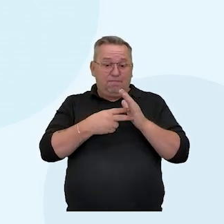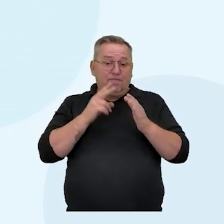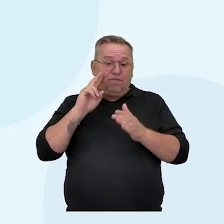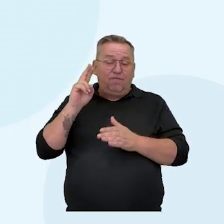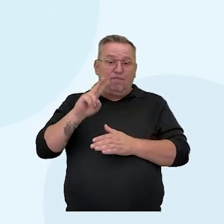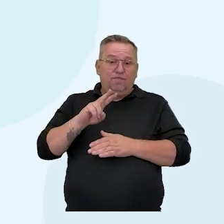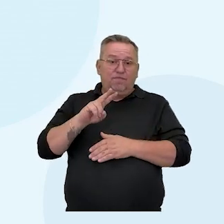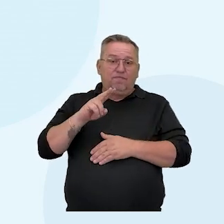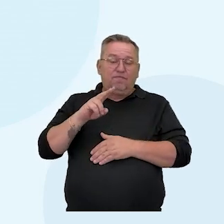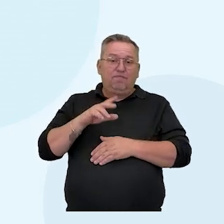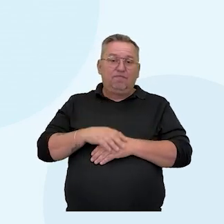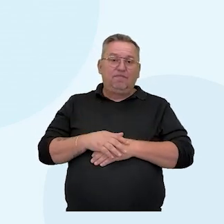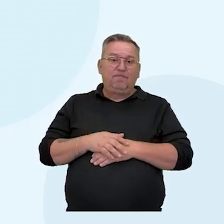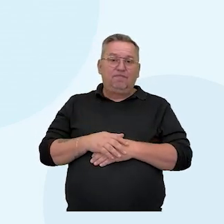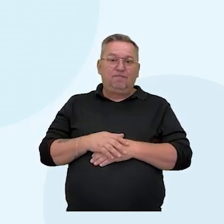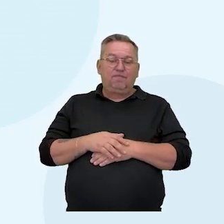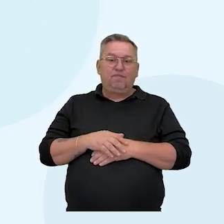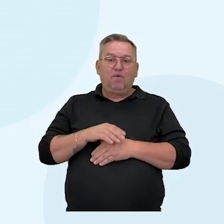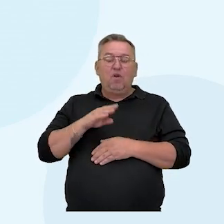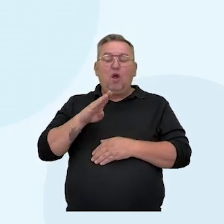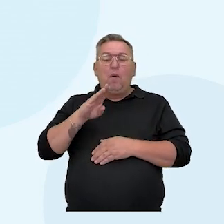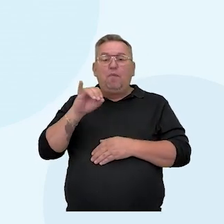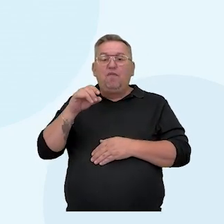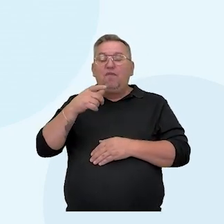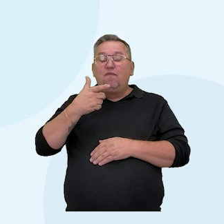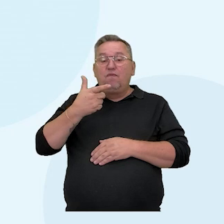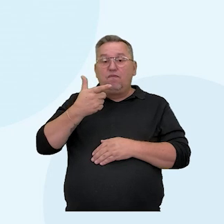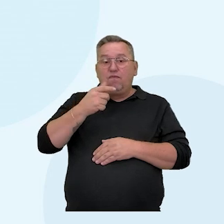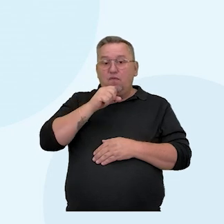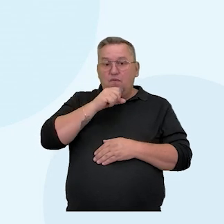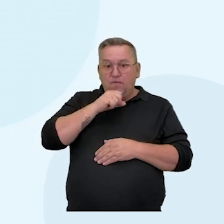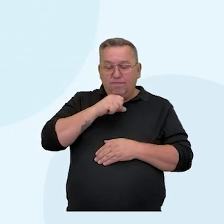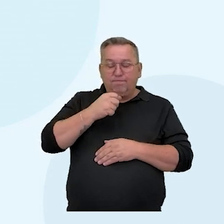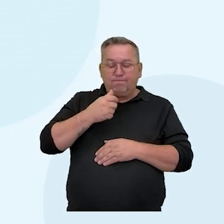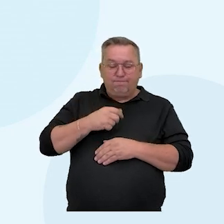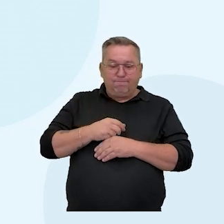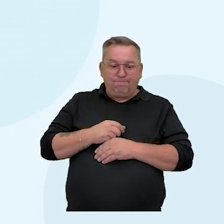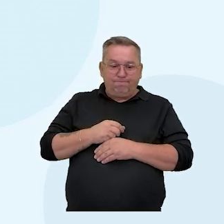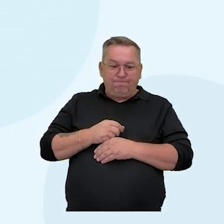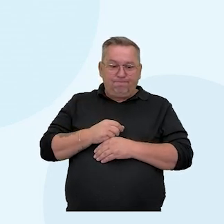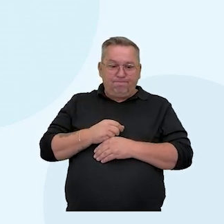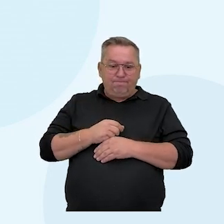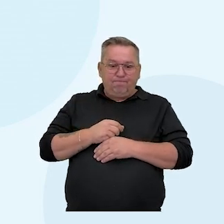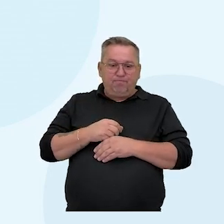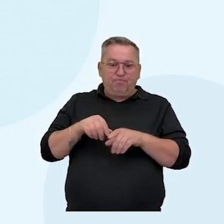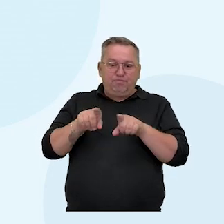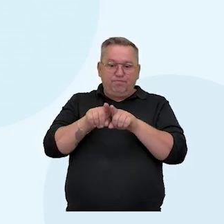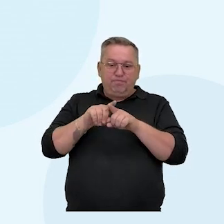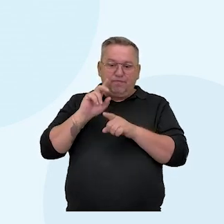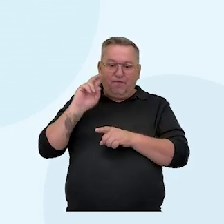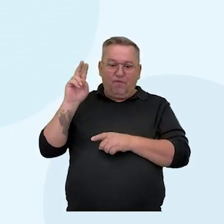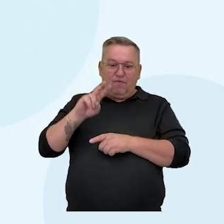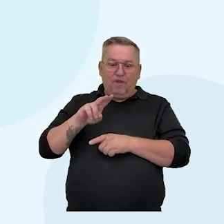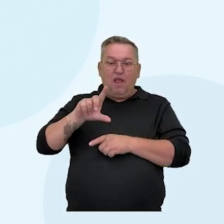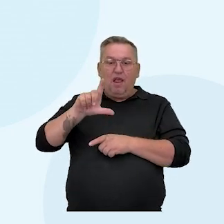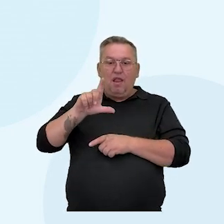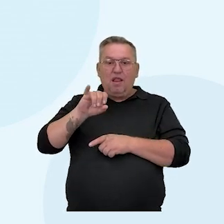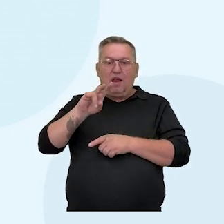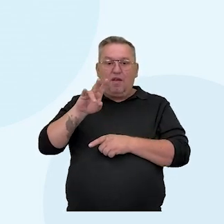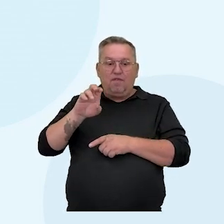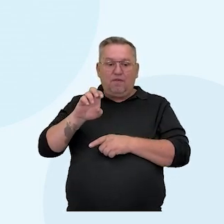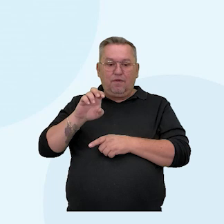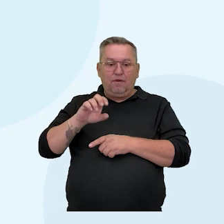são os seus bisavós, seus antepassados aqui. Aqui a gente tem a palavra live. A pergunta